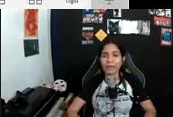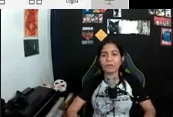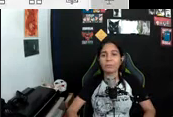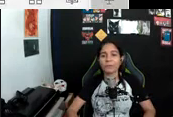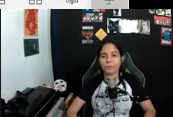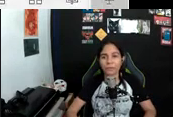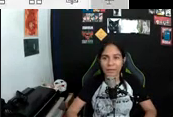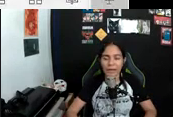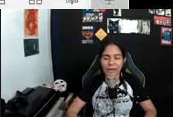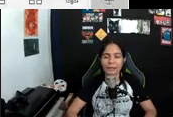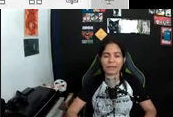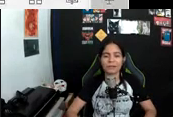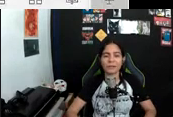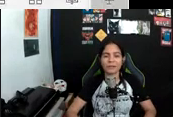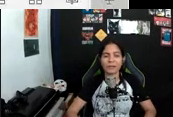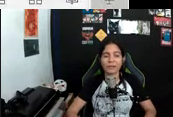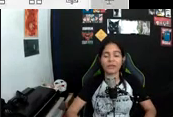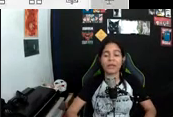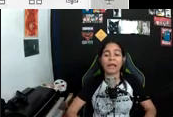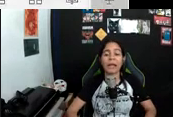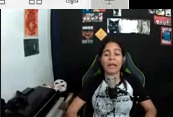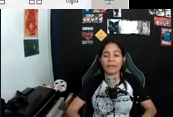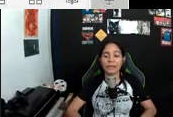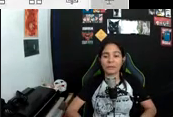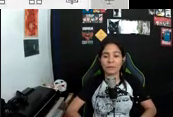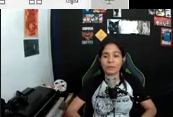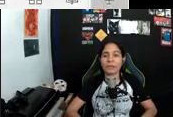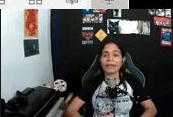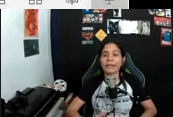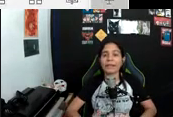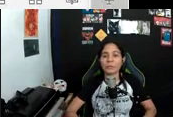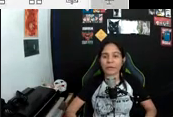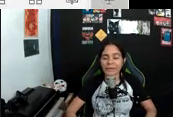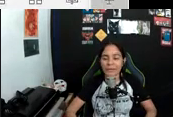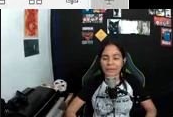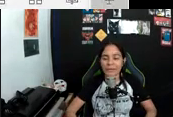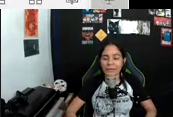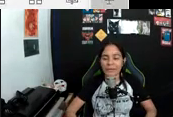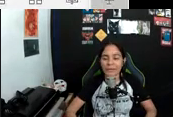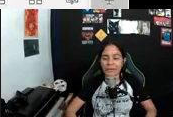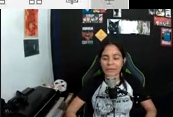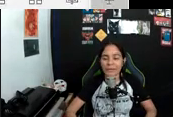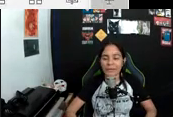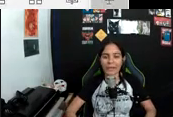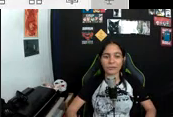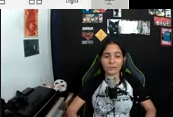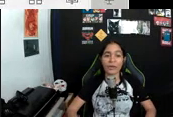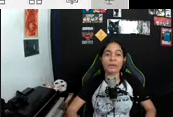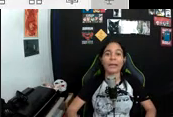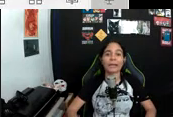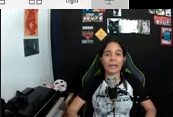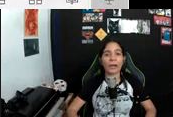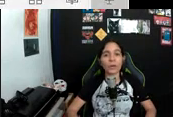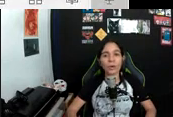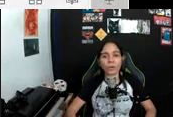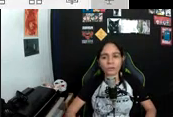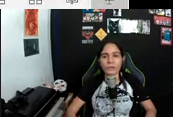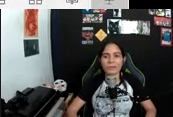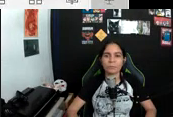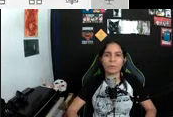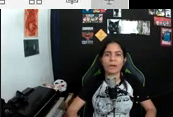aquele paciente, para o familiar daquele paciente, a nível de estar dando uma entrevista, se for o caso, né? Então,